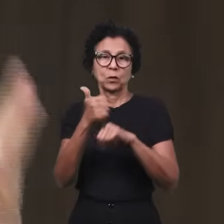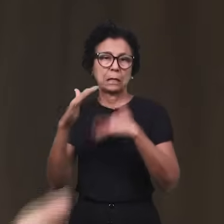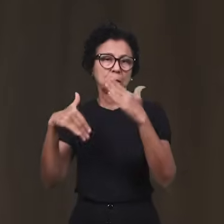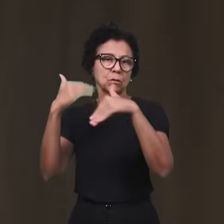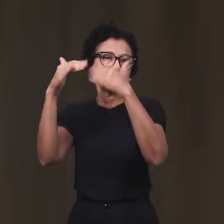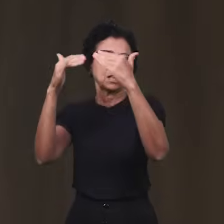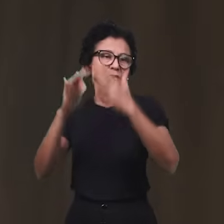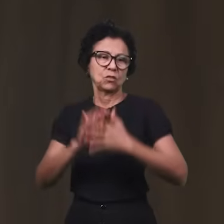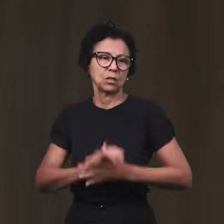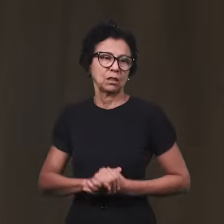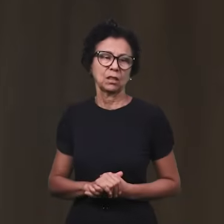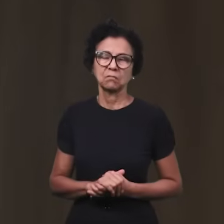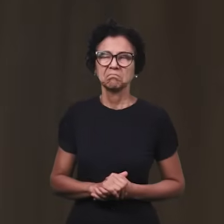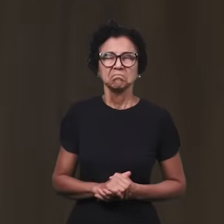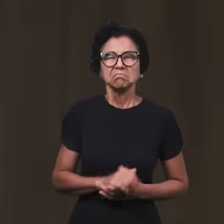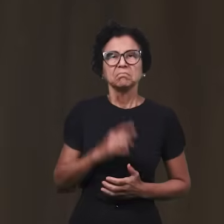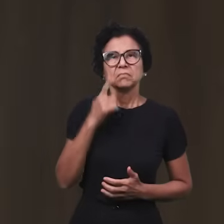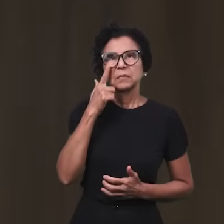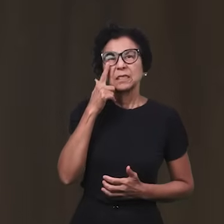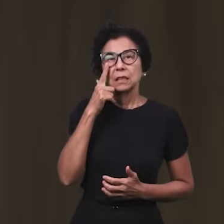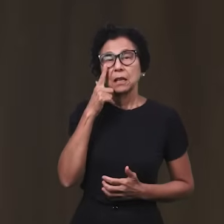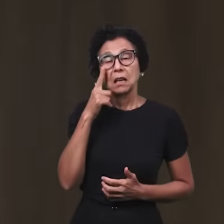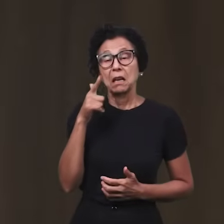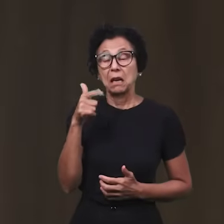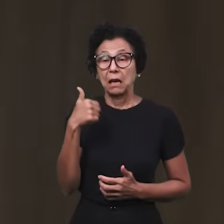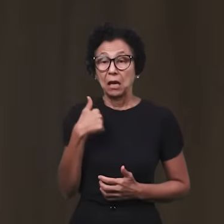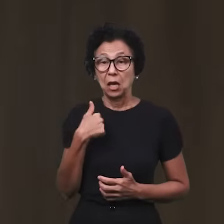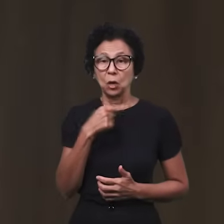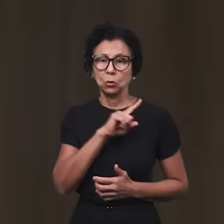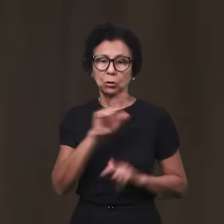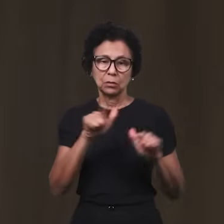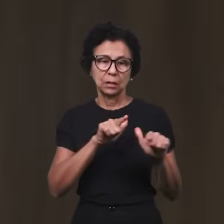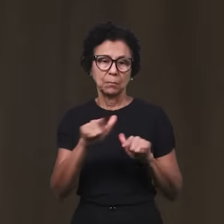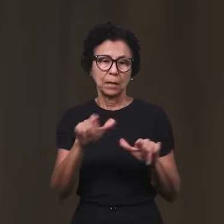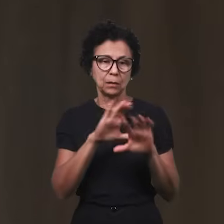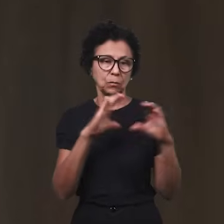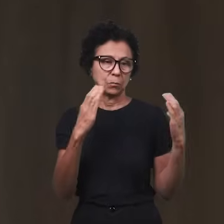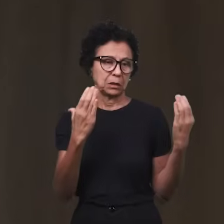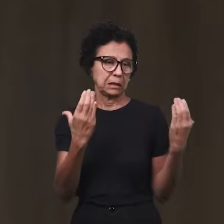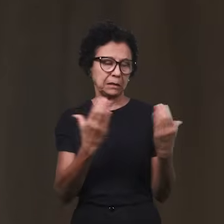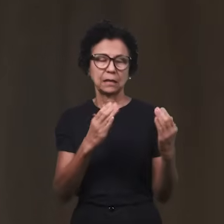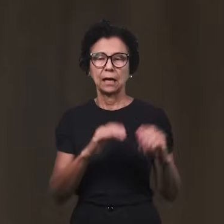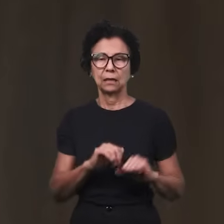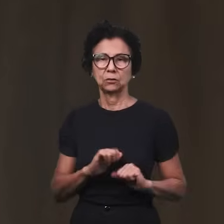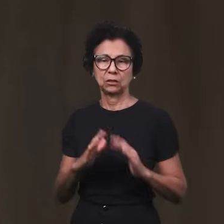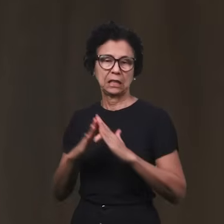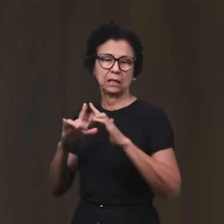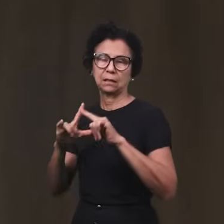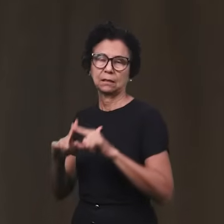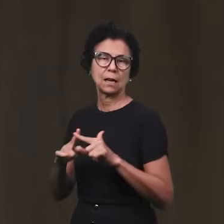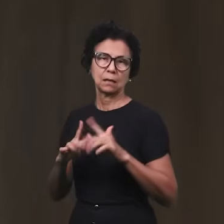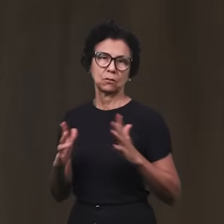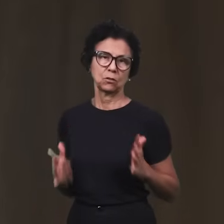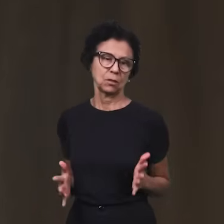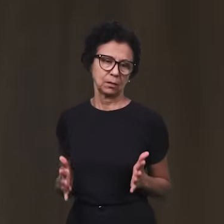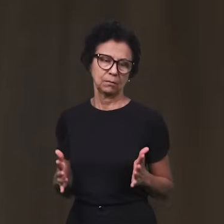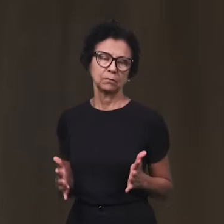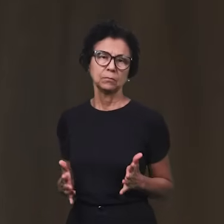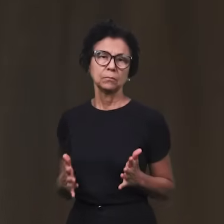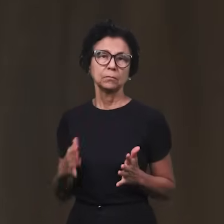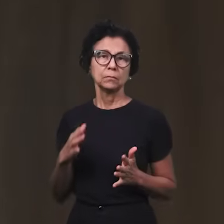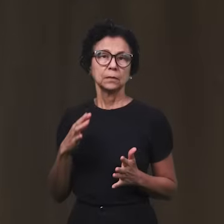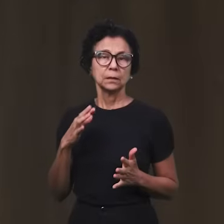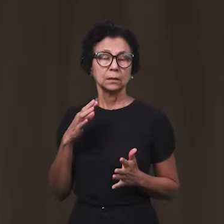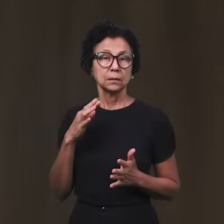se destaque. Ou eu não presto um serviço na minha comunidade, na minha igreja, que se destaque, que tem uma evidência.